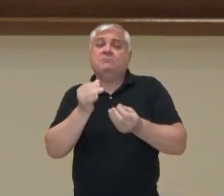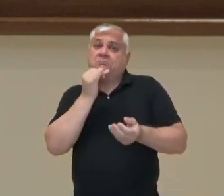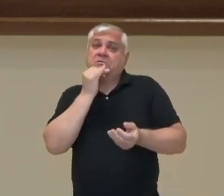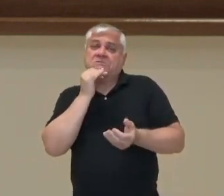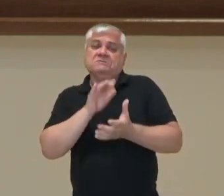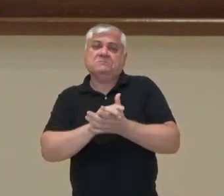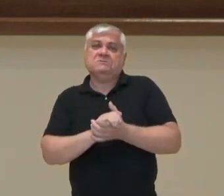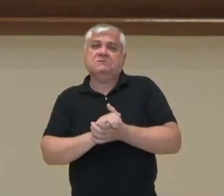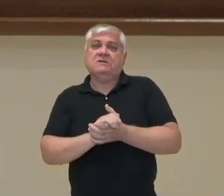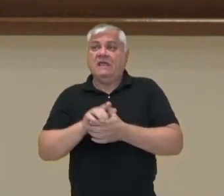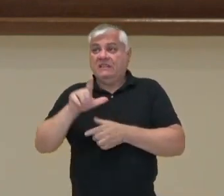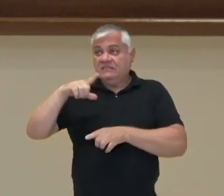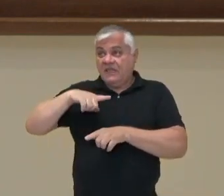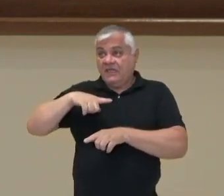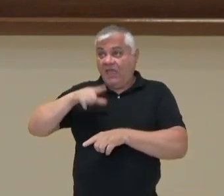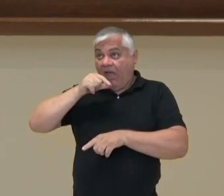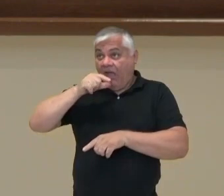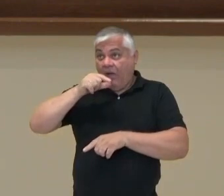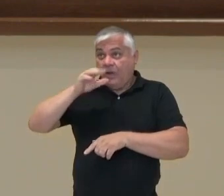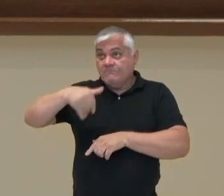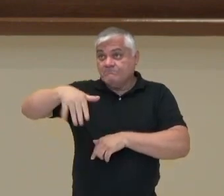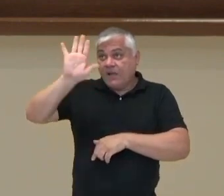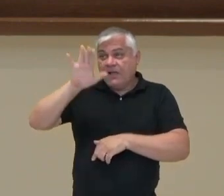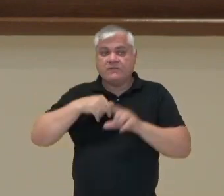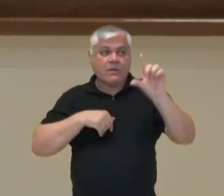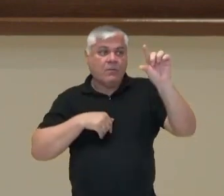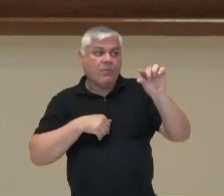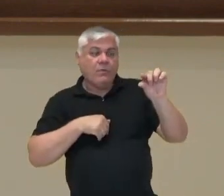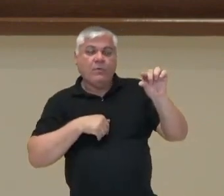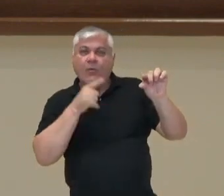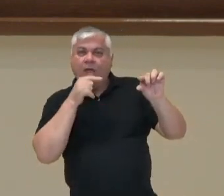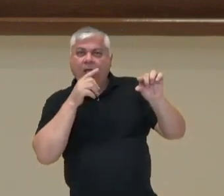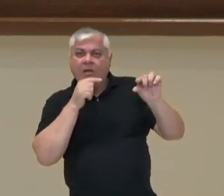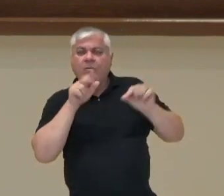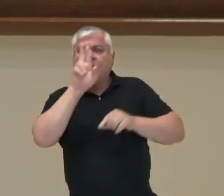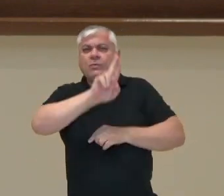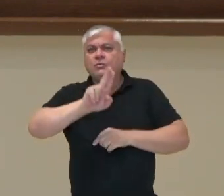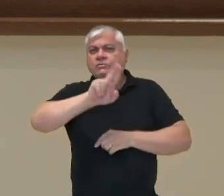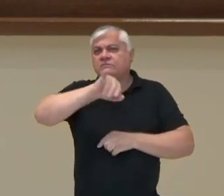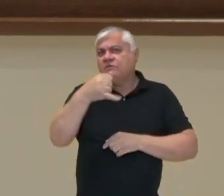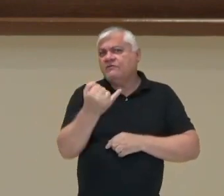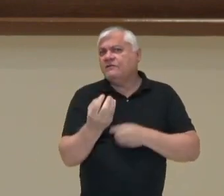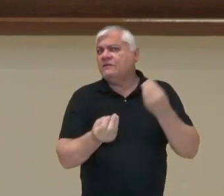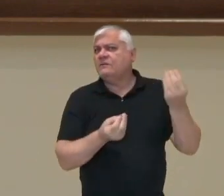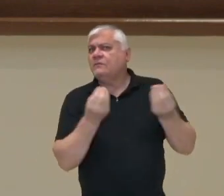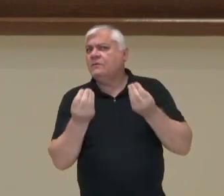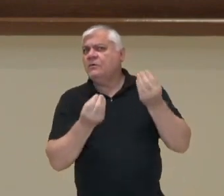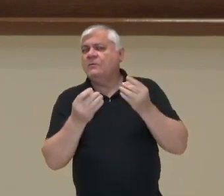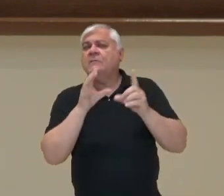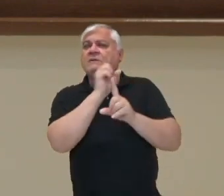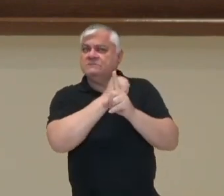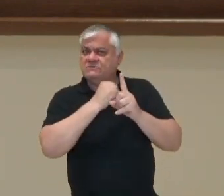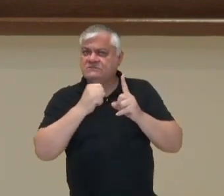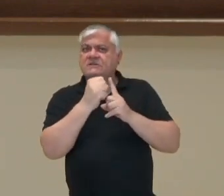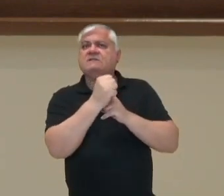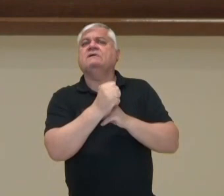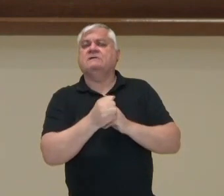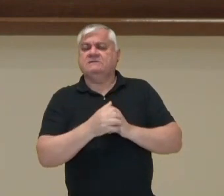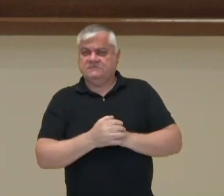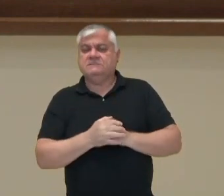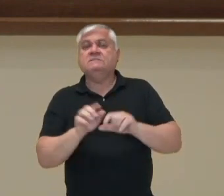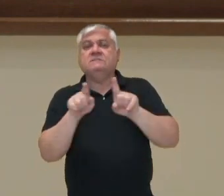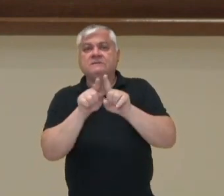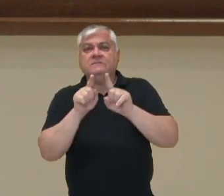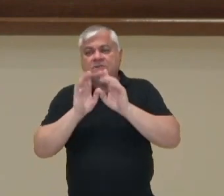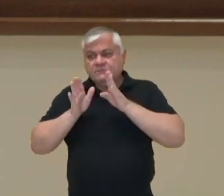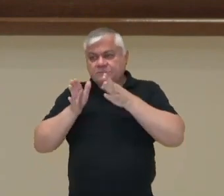onde eu tenho disponível mais água ou menos água, como é utilizado esse recurso pela sociedade como um todo e nesse caso